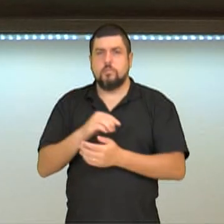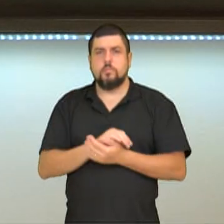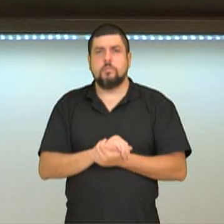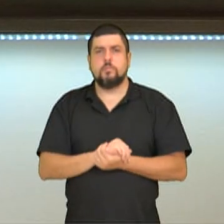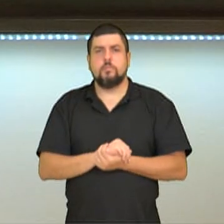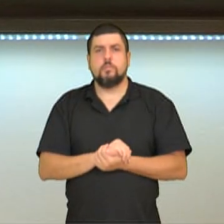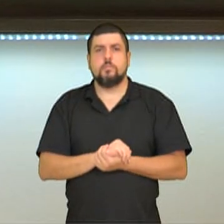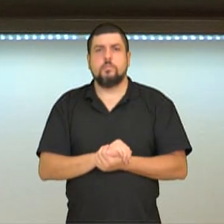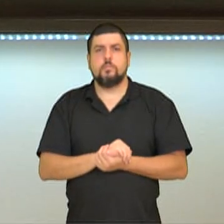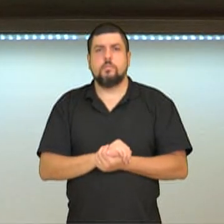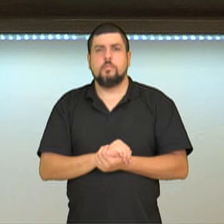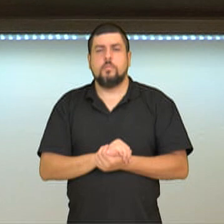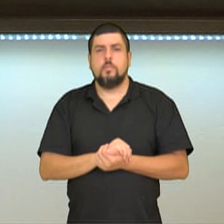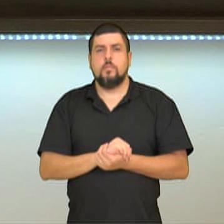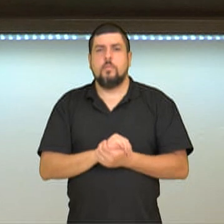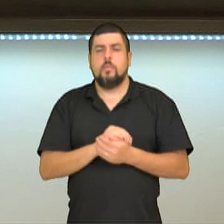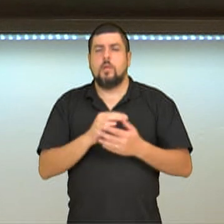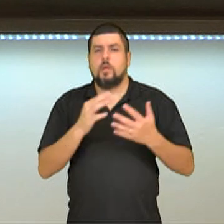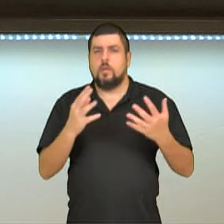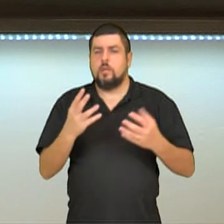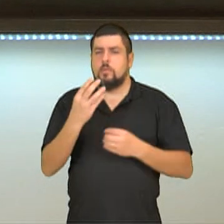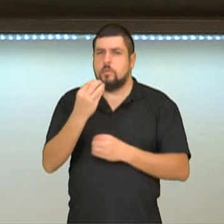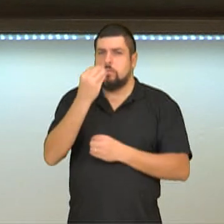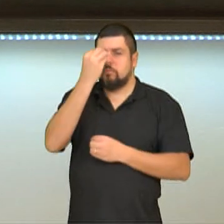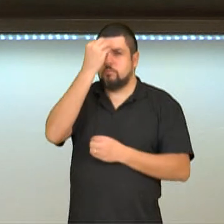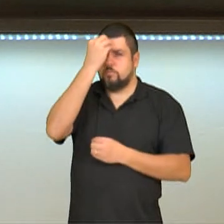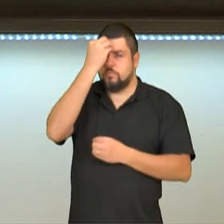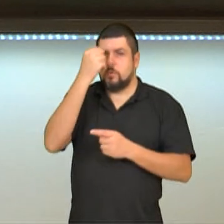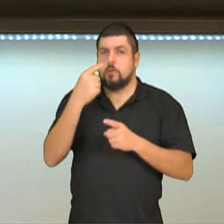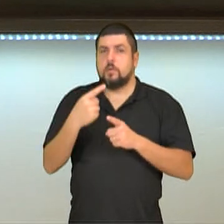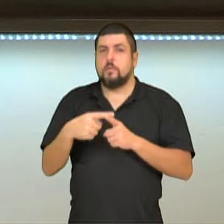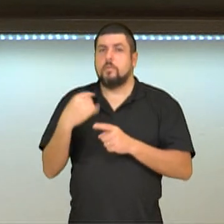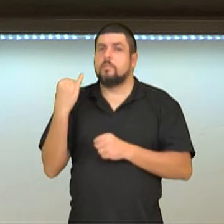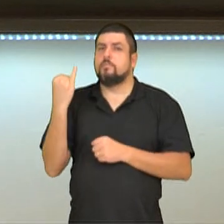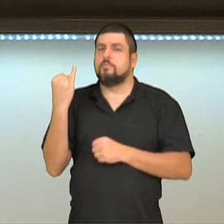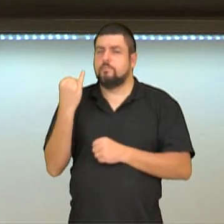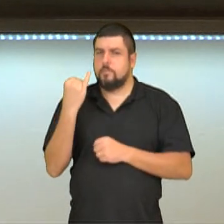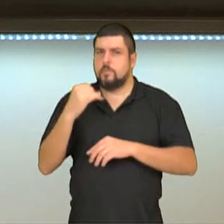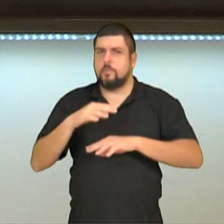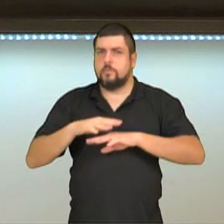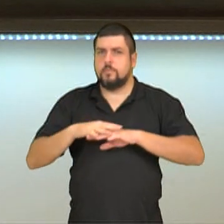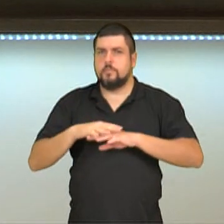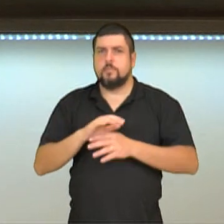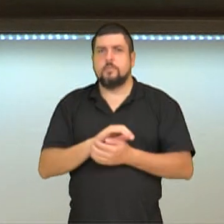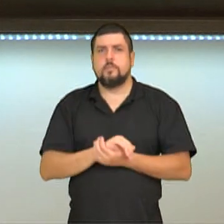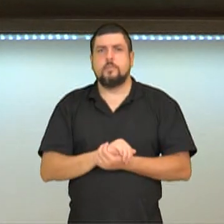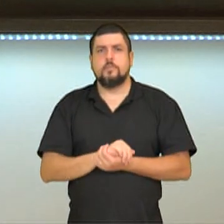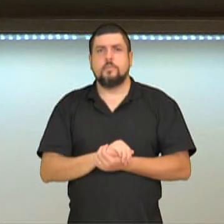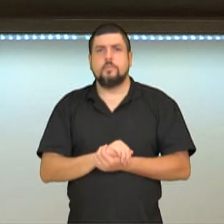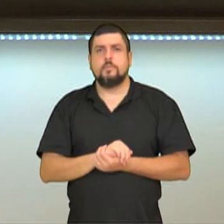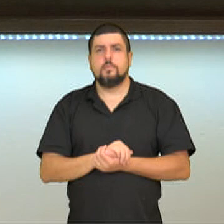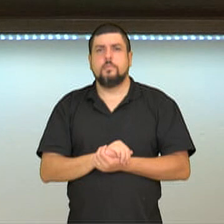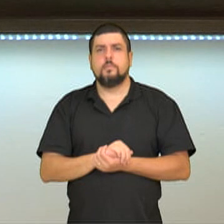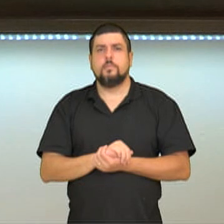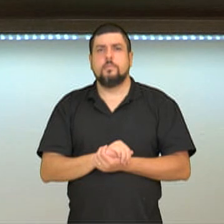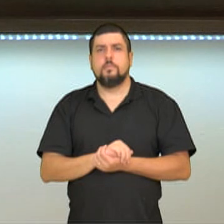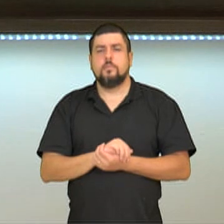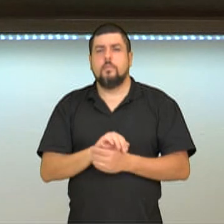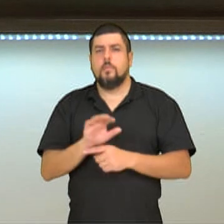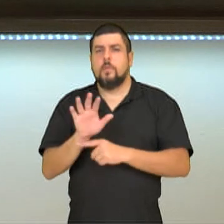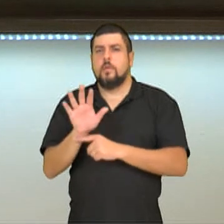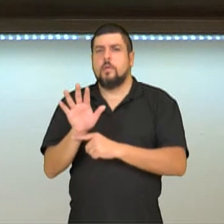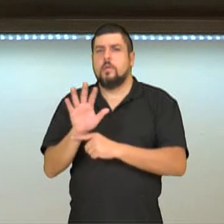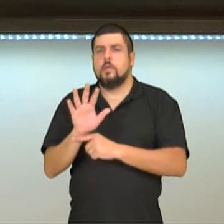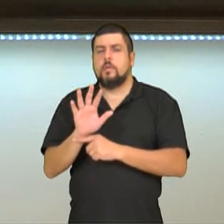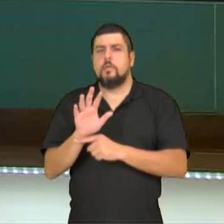Então, registrem, guardem bem isso, porque isso é muito importante para matemática, tá? Então, nesse